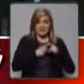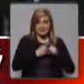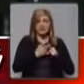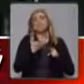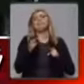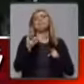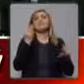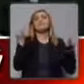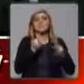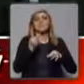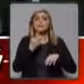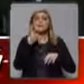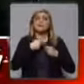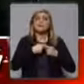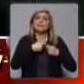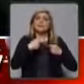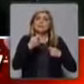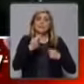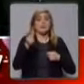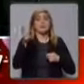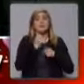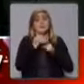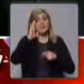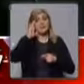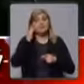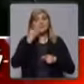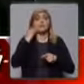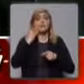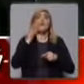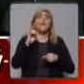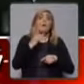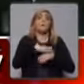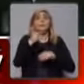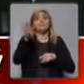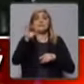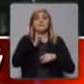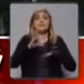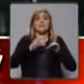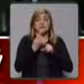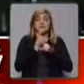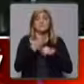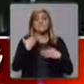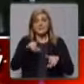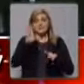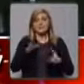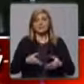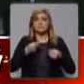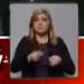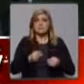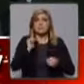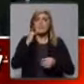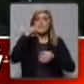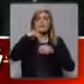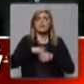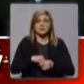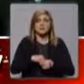certo modo, a esticar a corda, sabendo que mais cedo ou mais tarde deverá ceder, mas é essa cedência deverá ser apresentada a nível interno